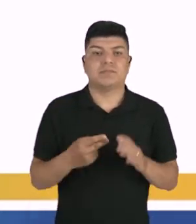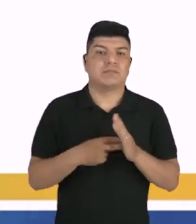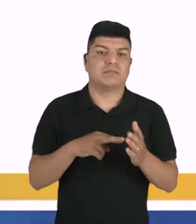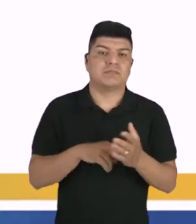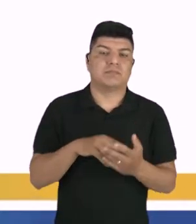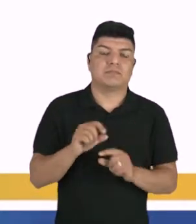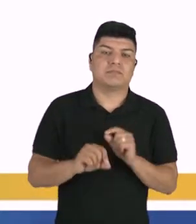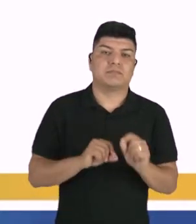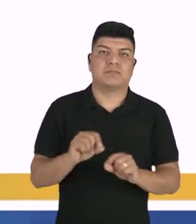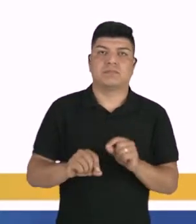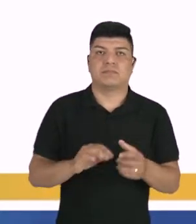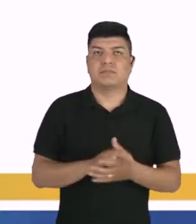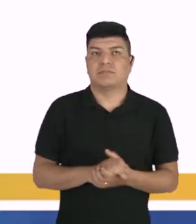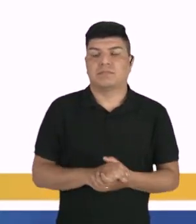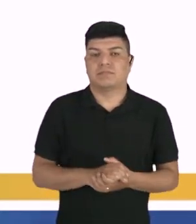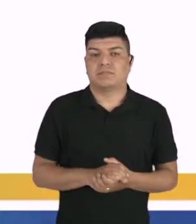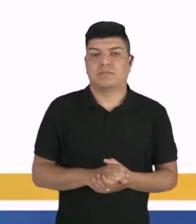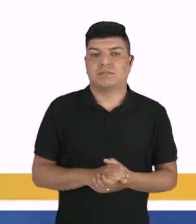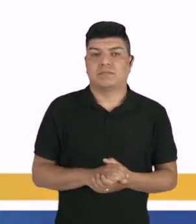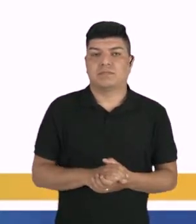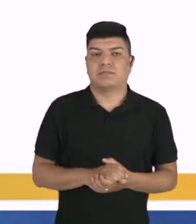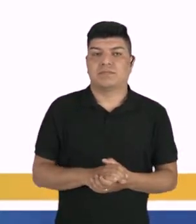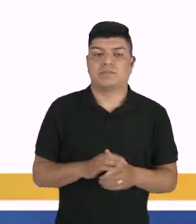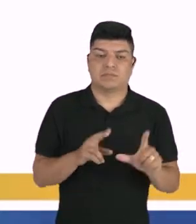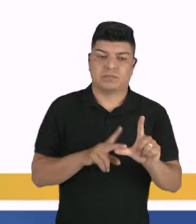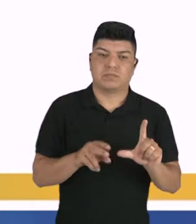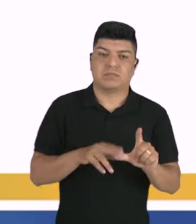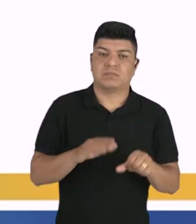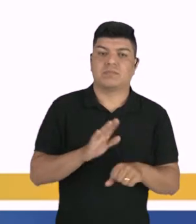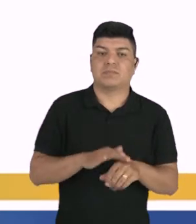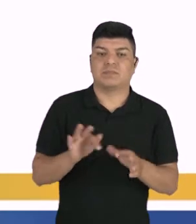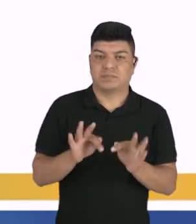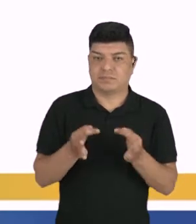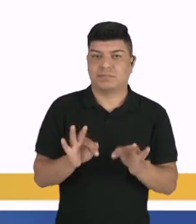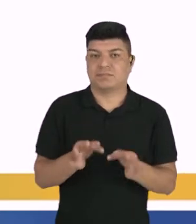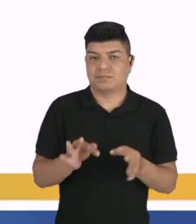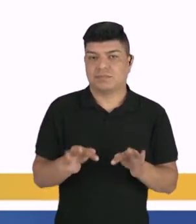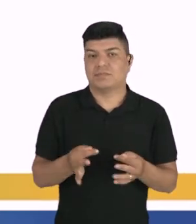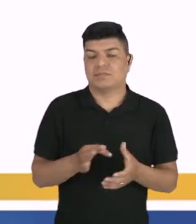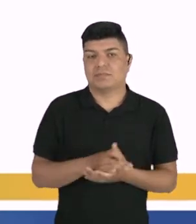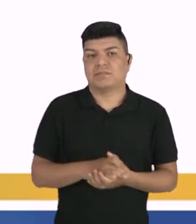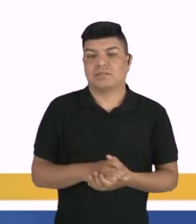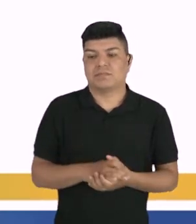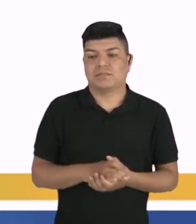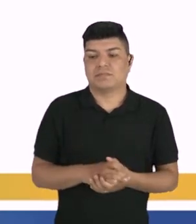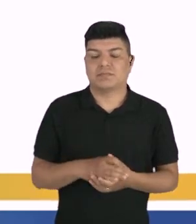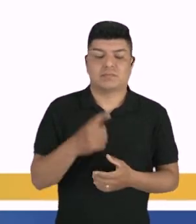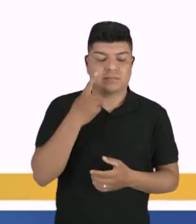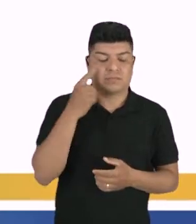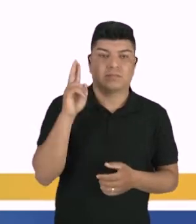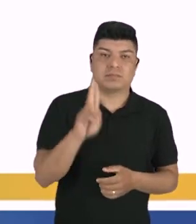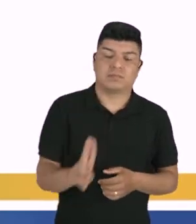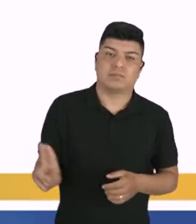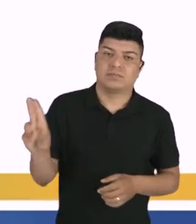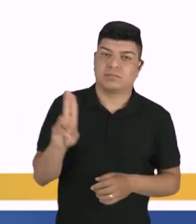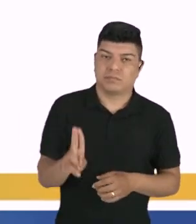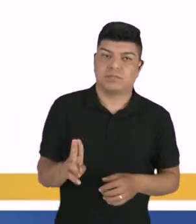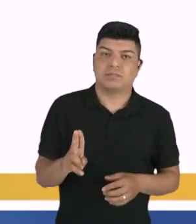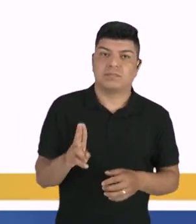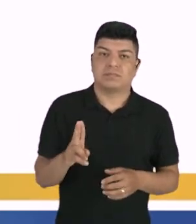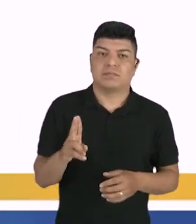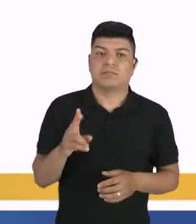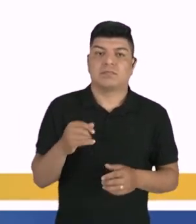quer dizer, né? Agora, mesmo com letras, ficou mais simples. Note que podemos usar a fórmula obtida